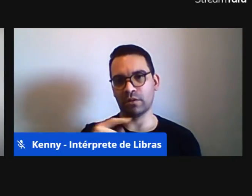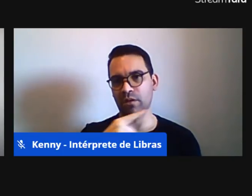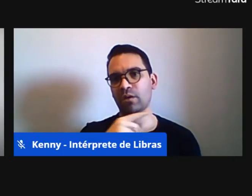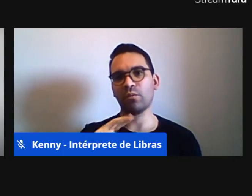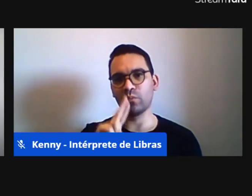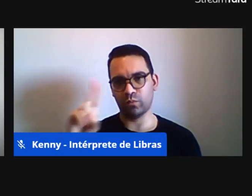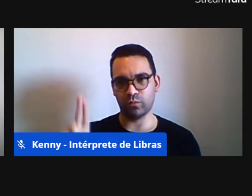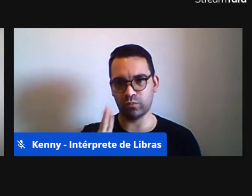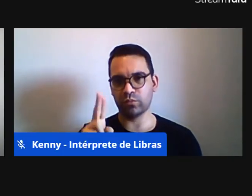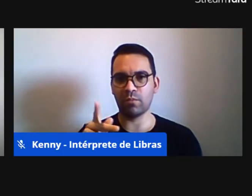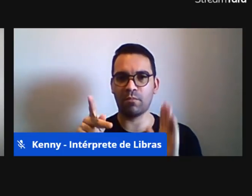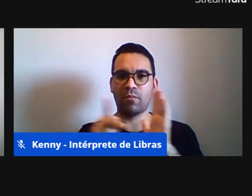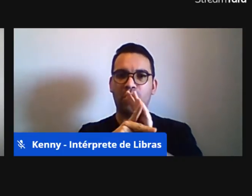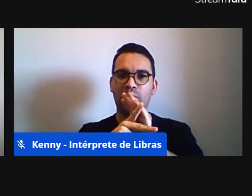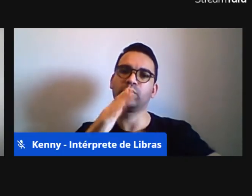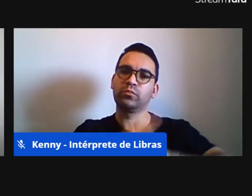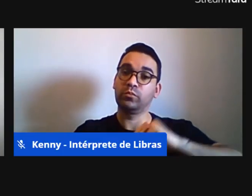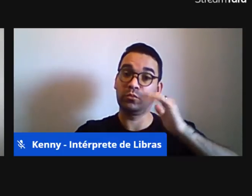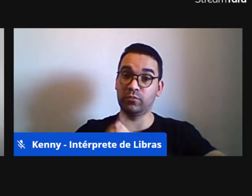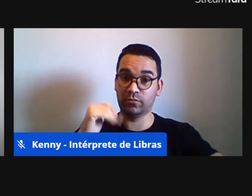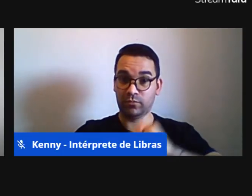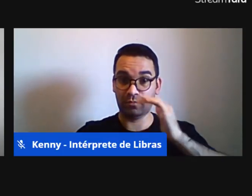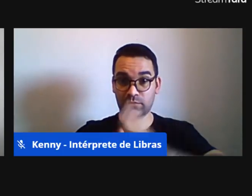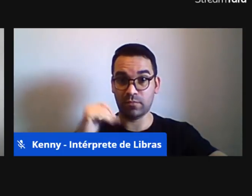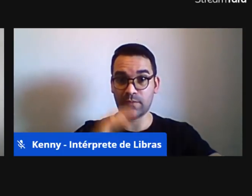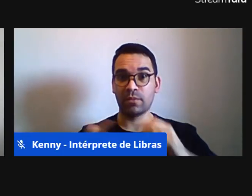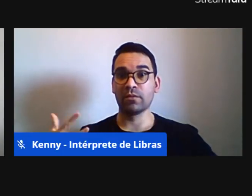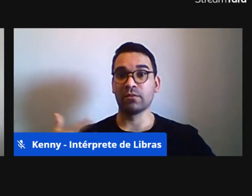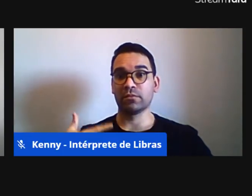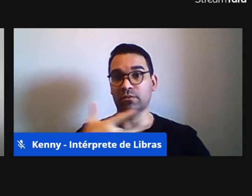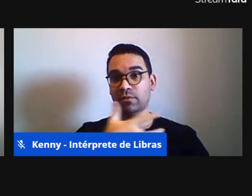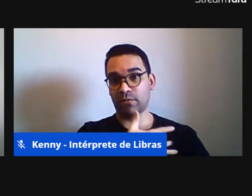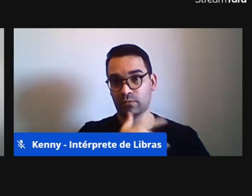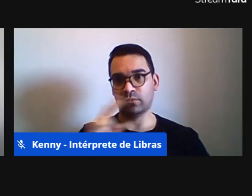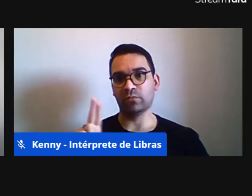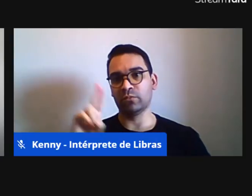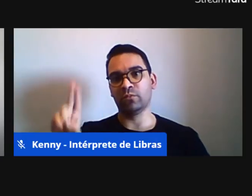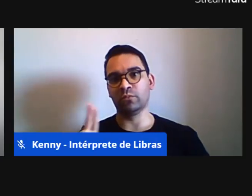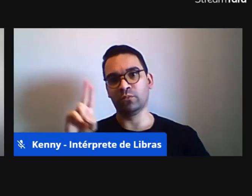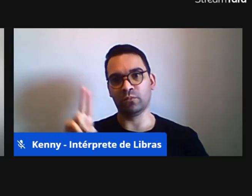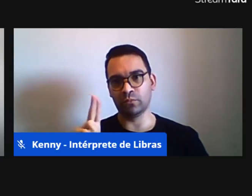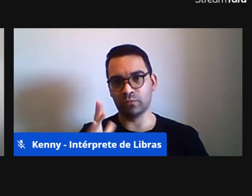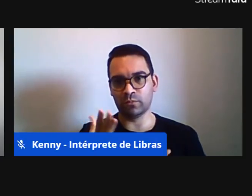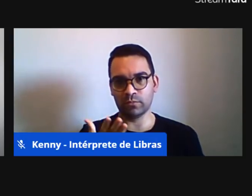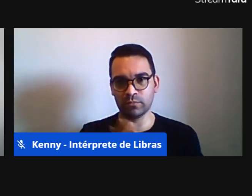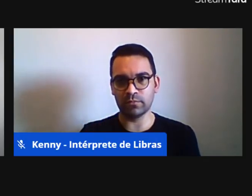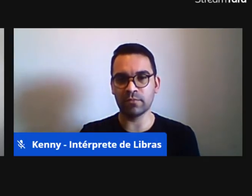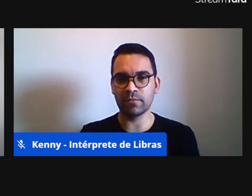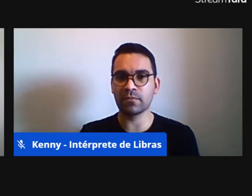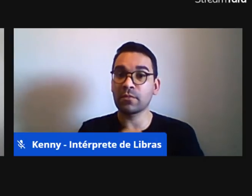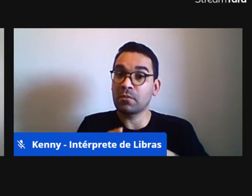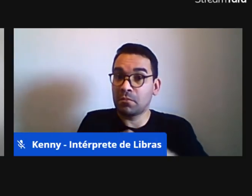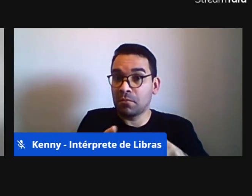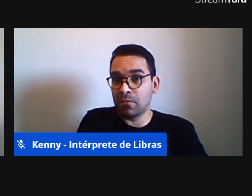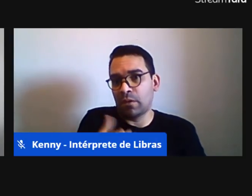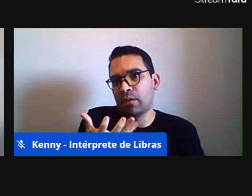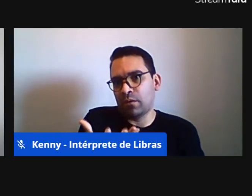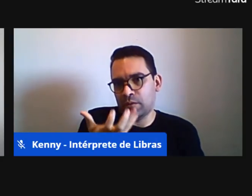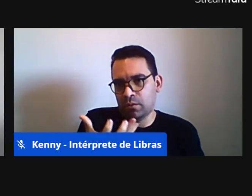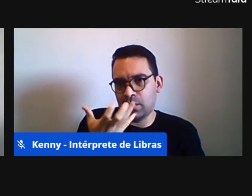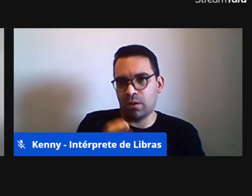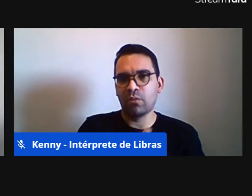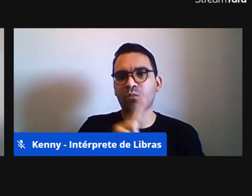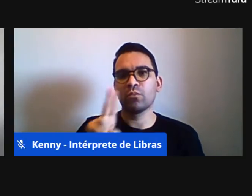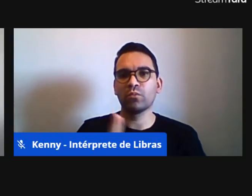com o paciente sendo entubado, por exemplo, né, por óbvio. Mas, se quiserem usar, se sentir mais seguro em relação a